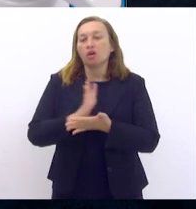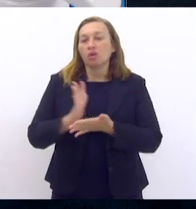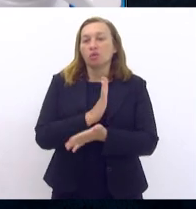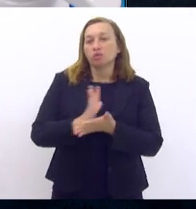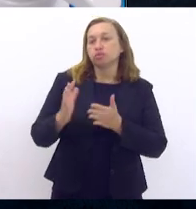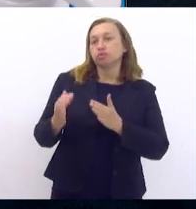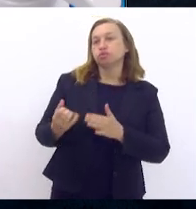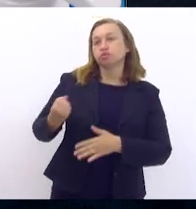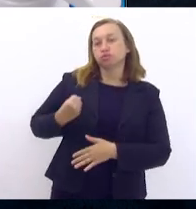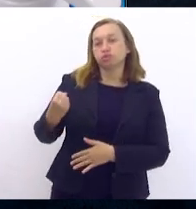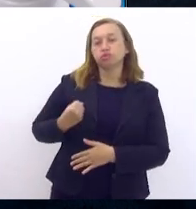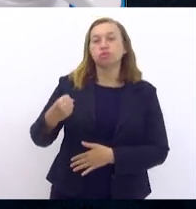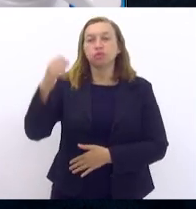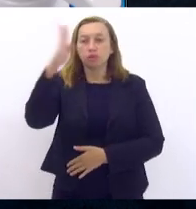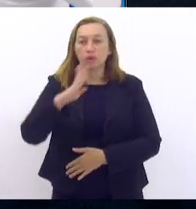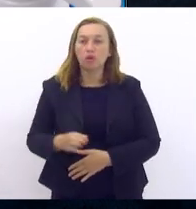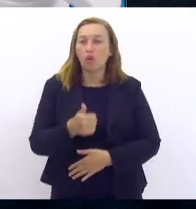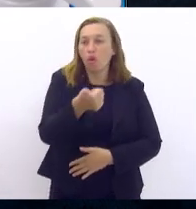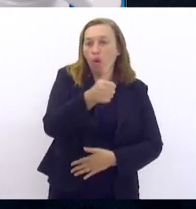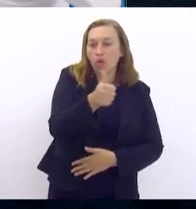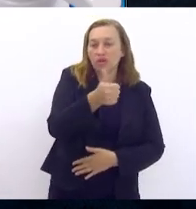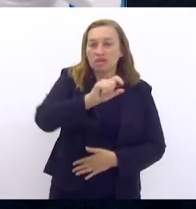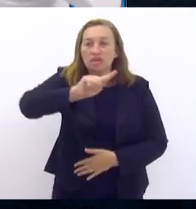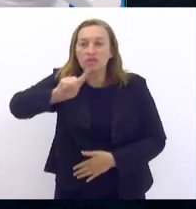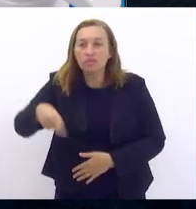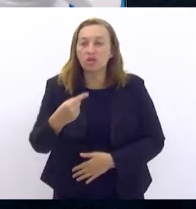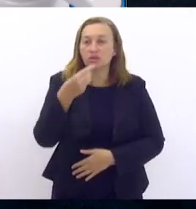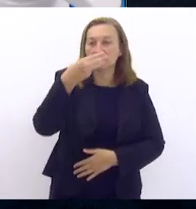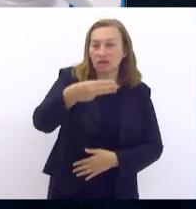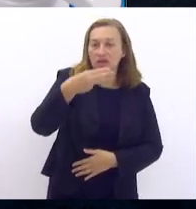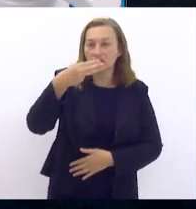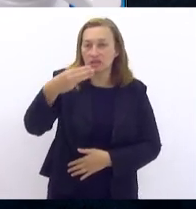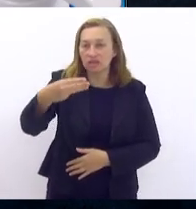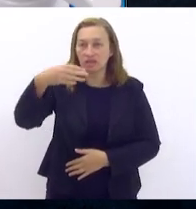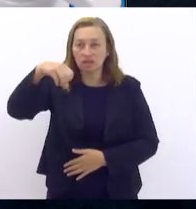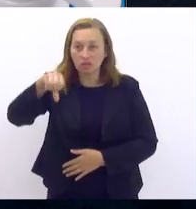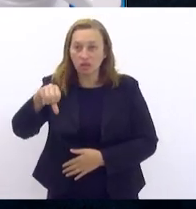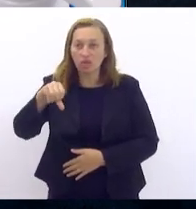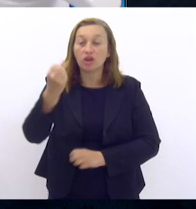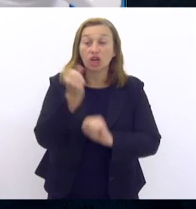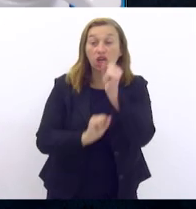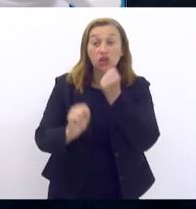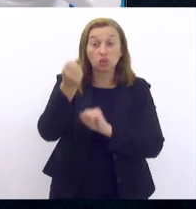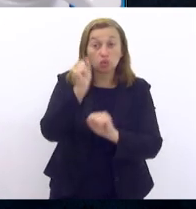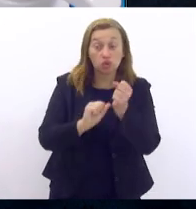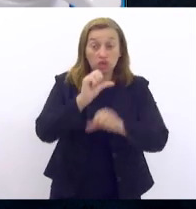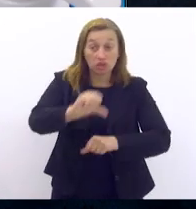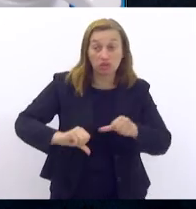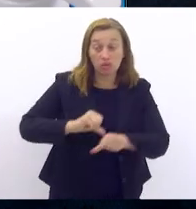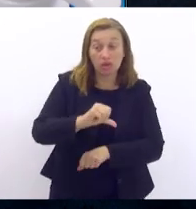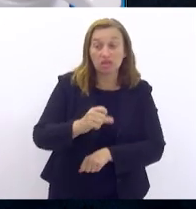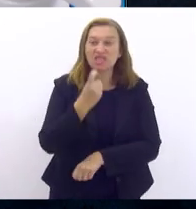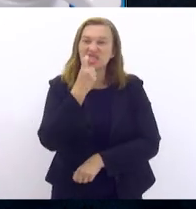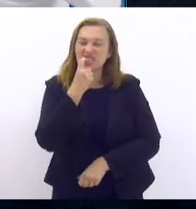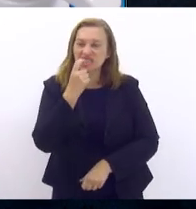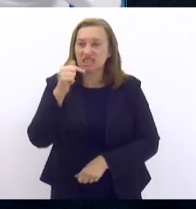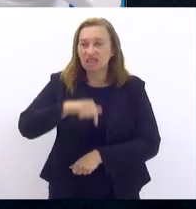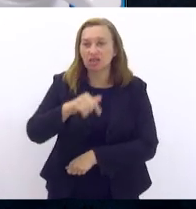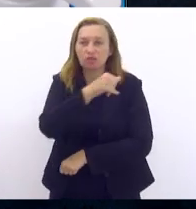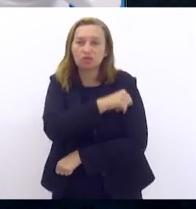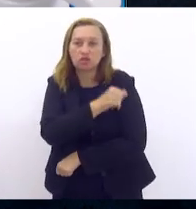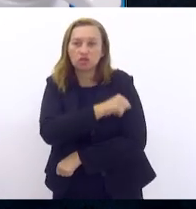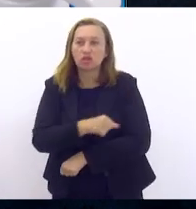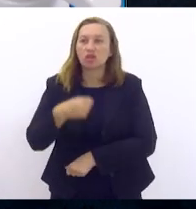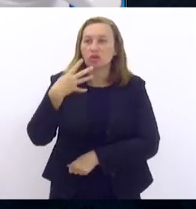no Brasil nós temos 11 mil indústrias de transformação de plástico aqui no Rio de Janeiro nós temos